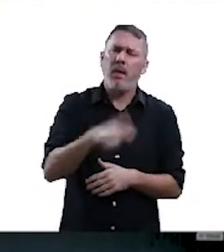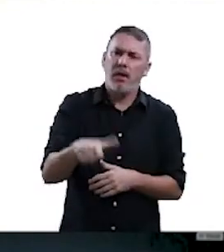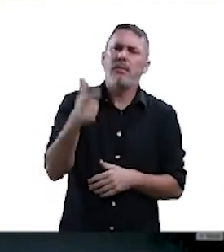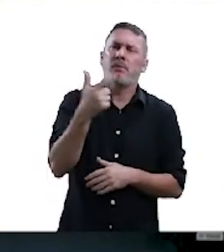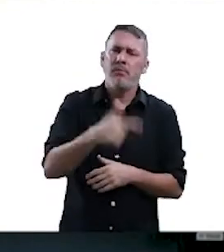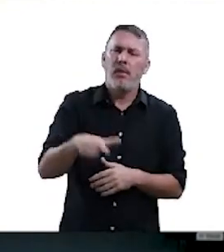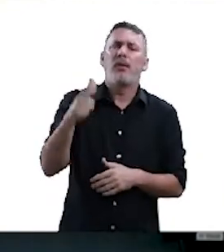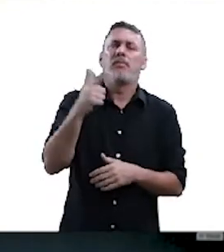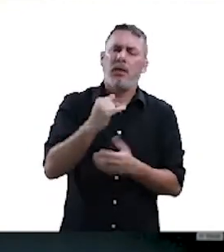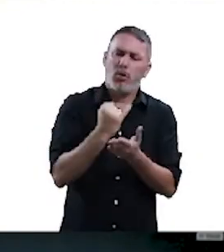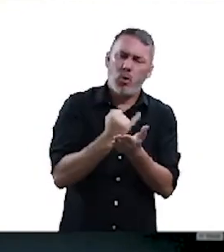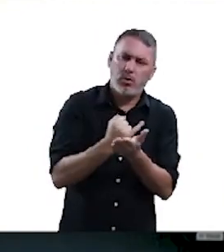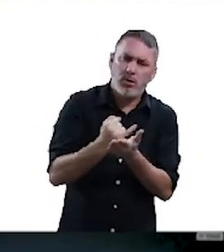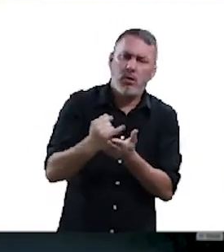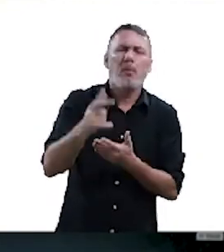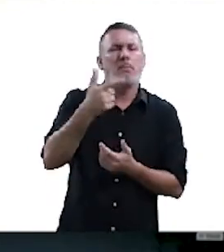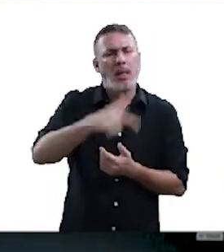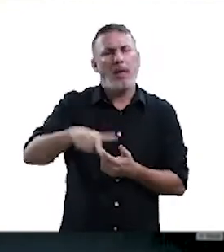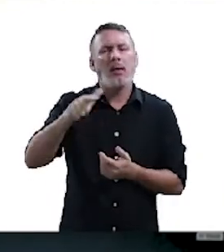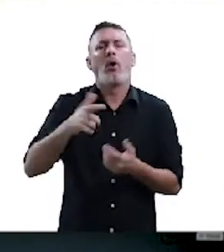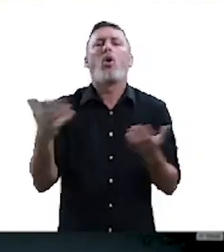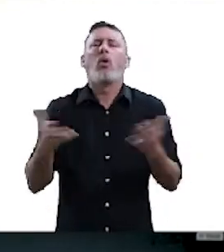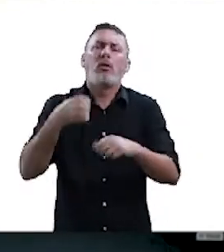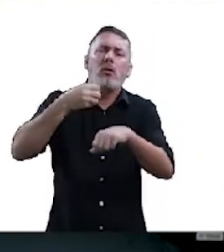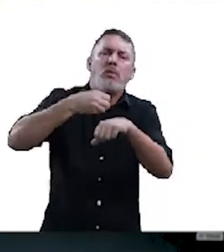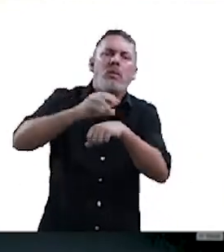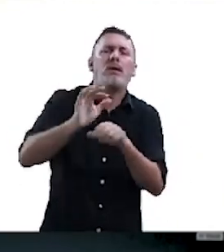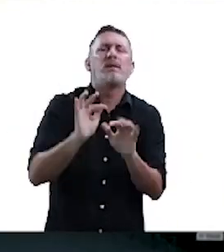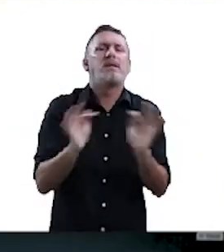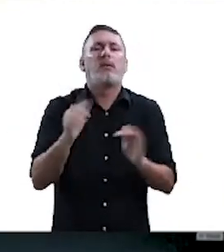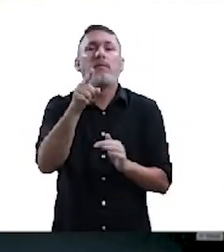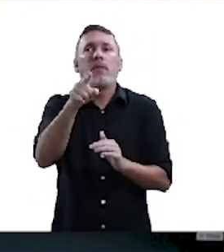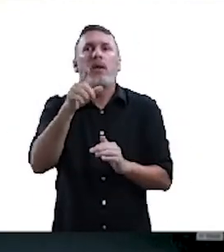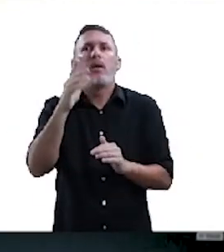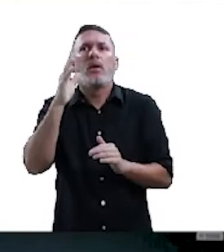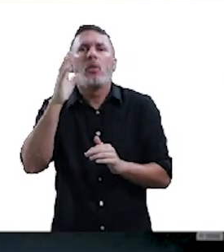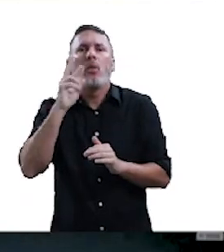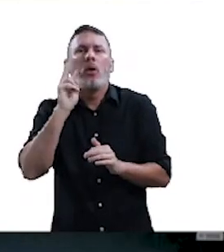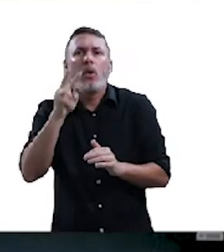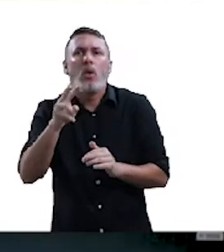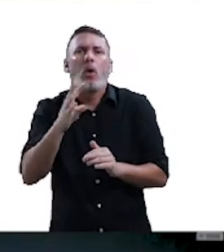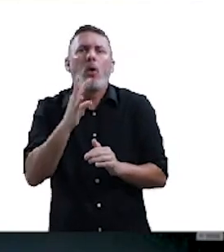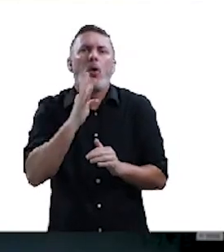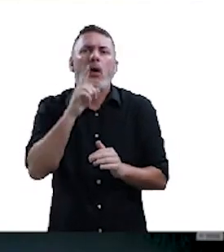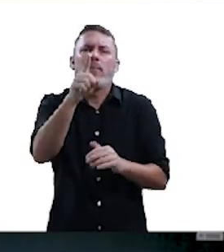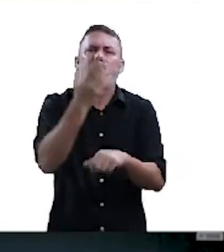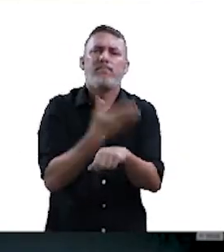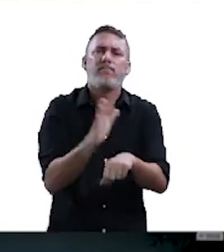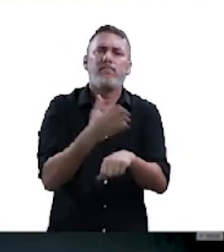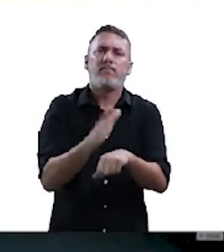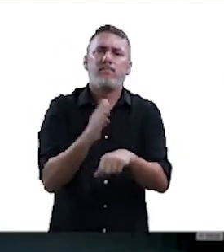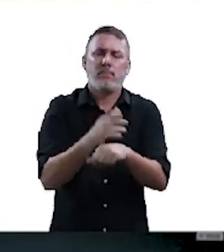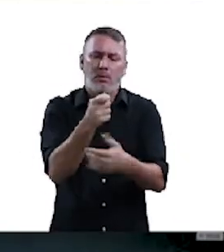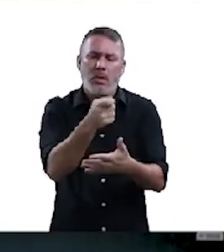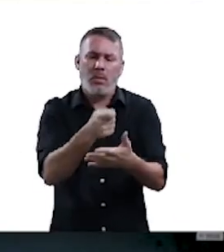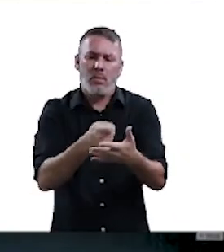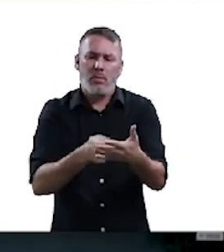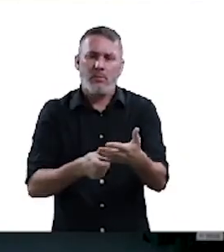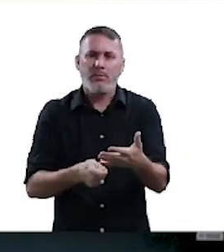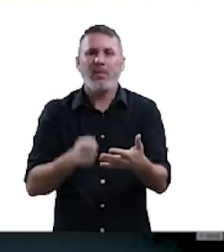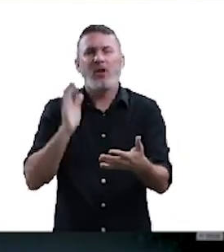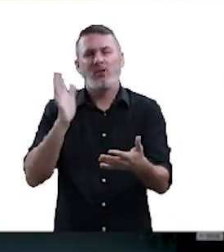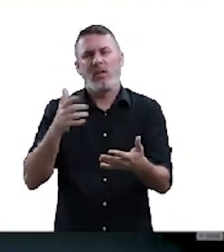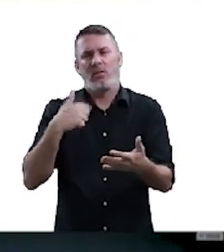falando da introdução. Essa aqui é simplesmente para você, aluno, já começar a escrever a sua redação. Você pode pegar um tema que nós trabalhamos com